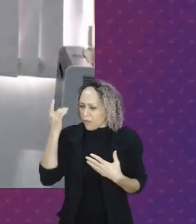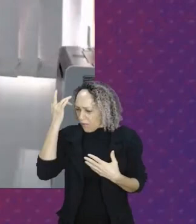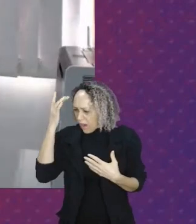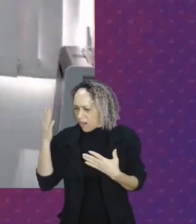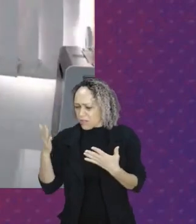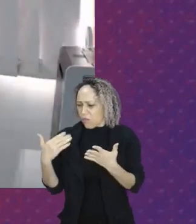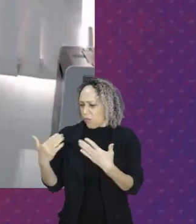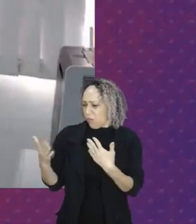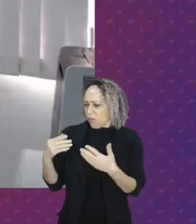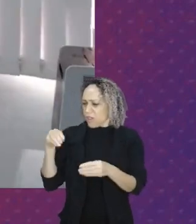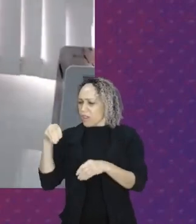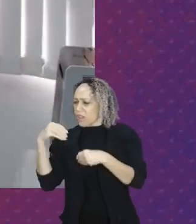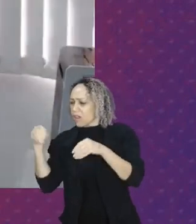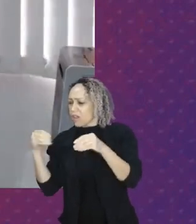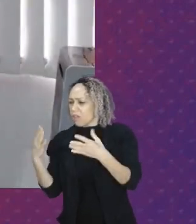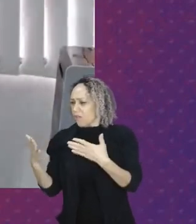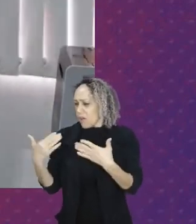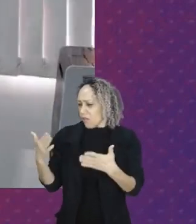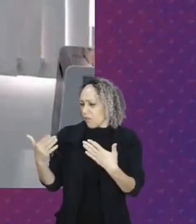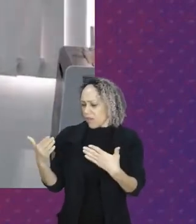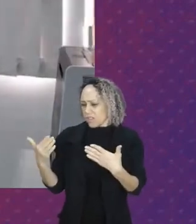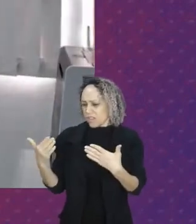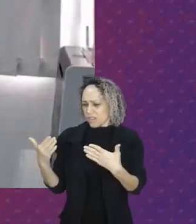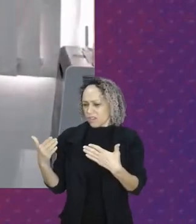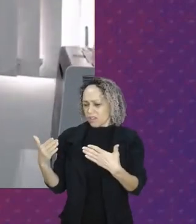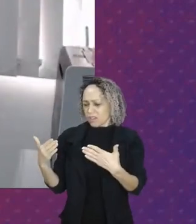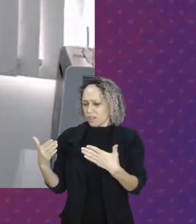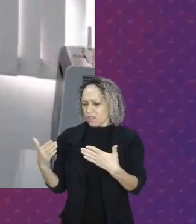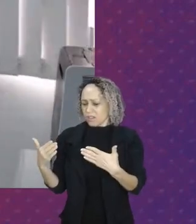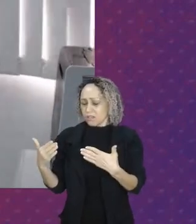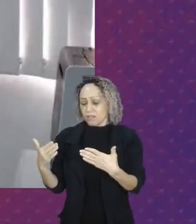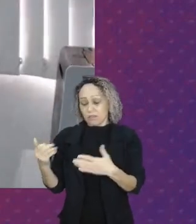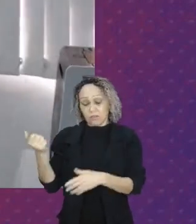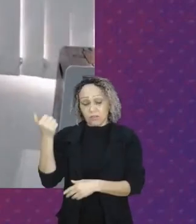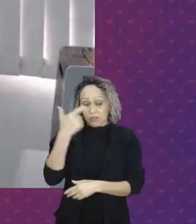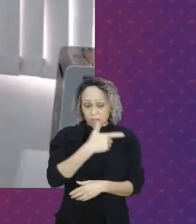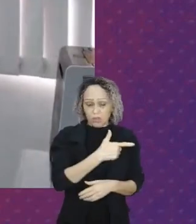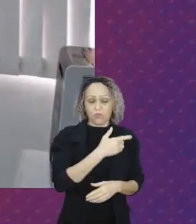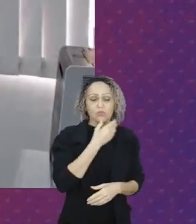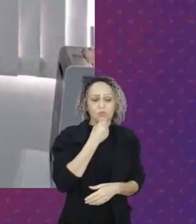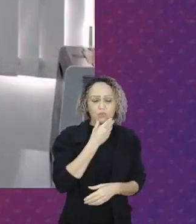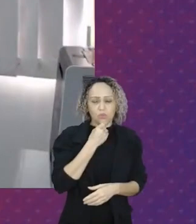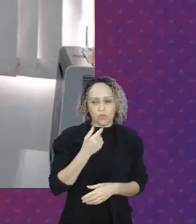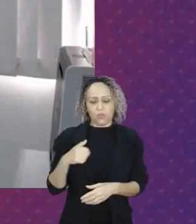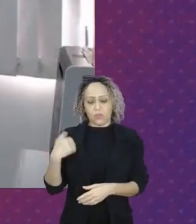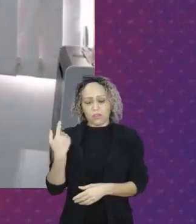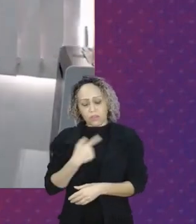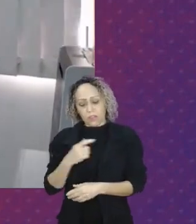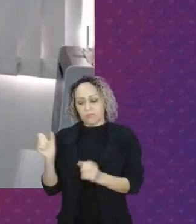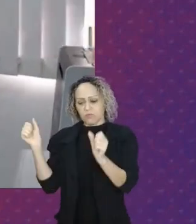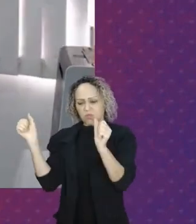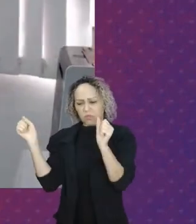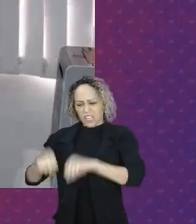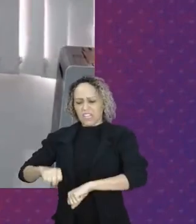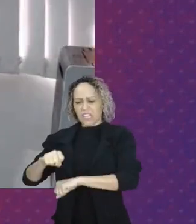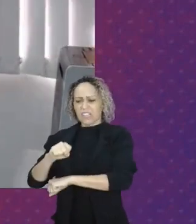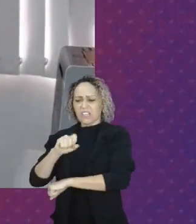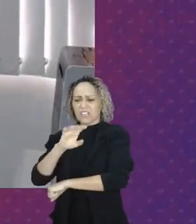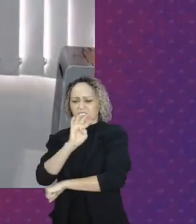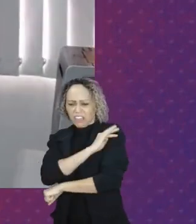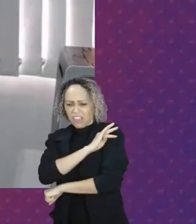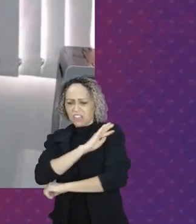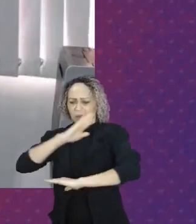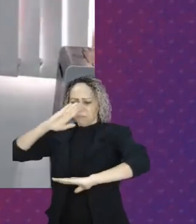maior do que a flexibilidade masculina, para o diálogo. Então, temos experiência, competência técnica, qualificação